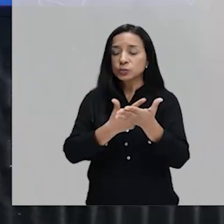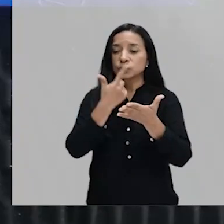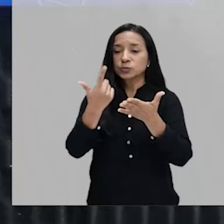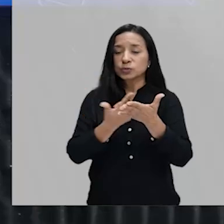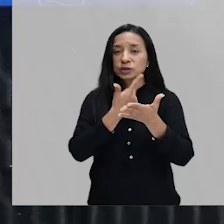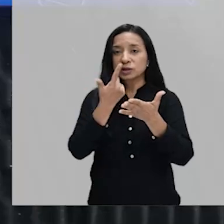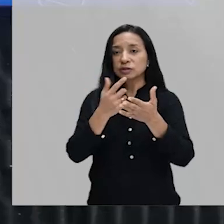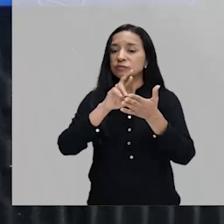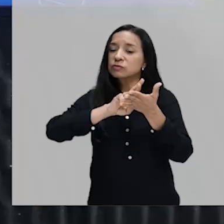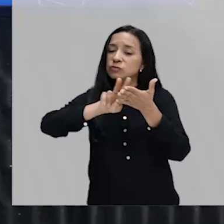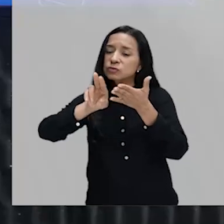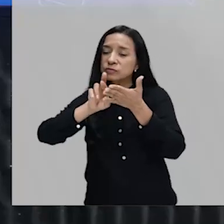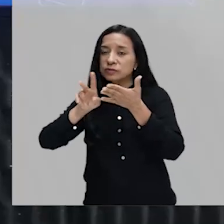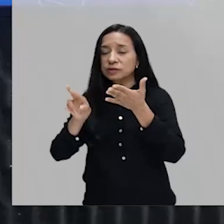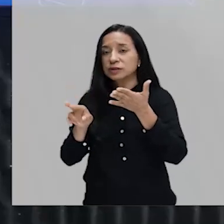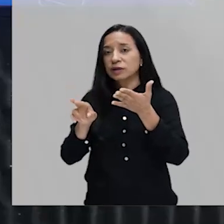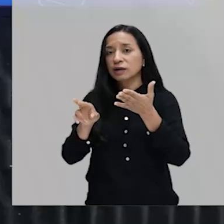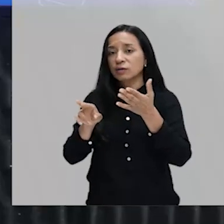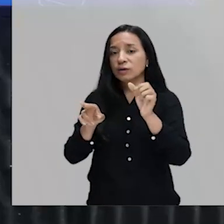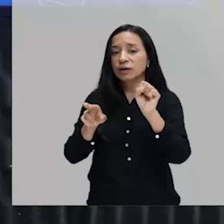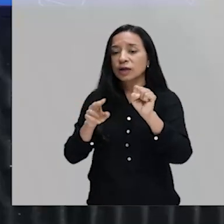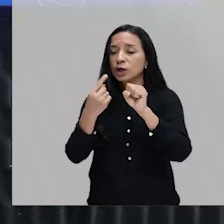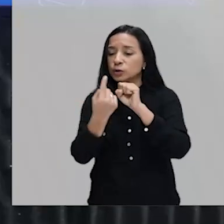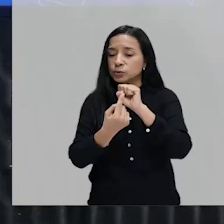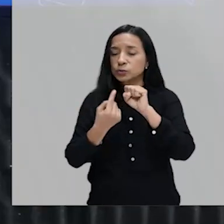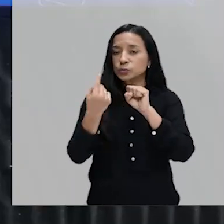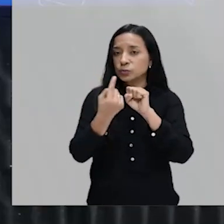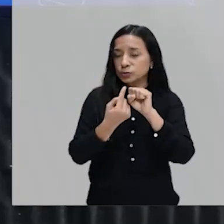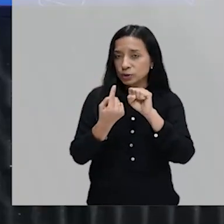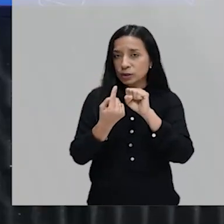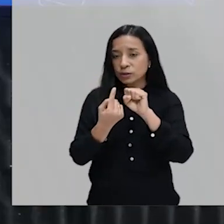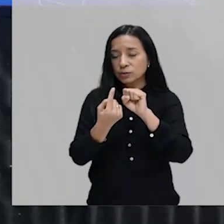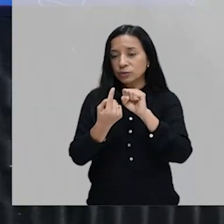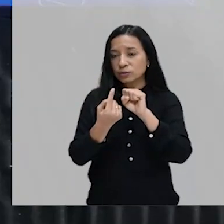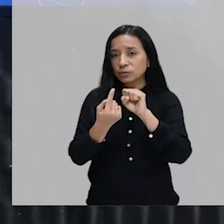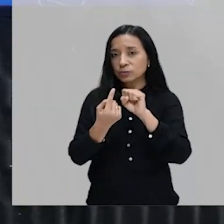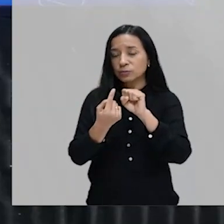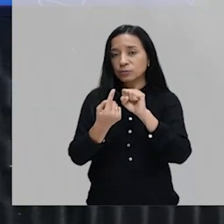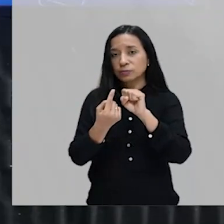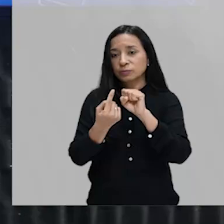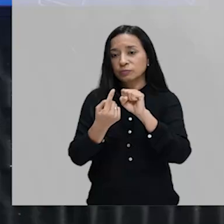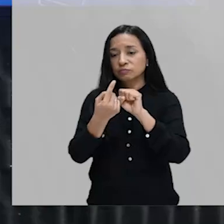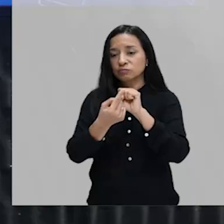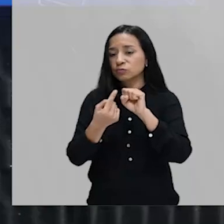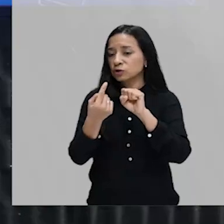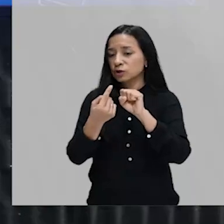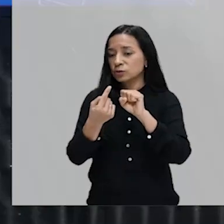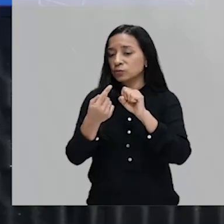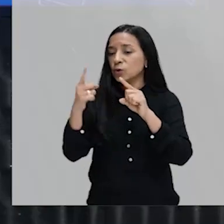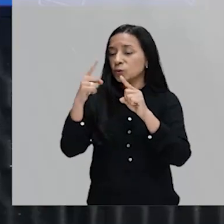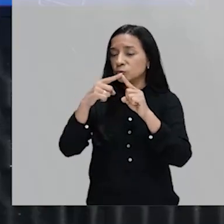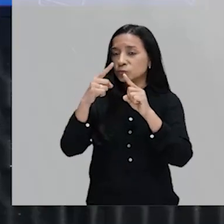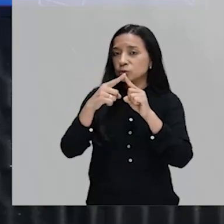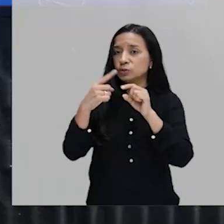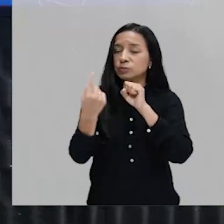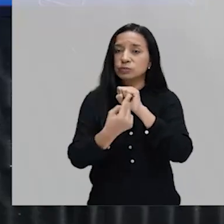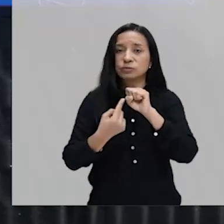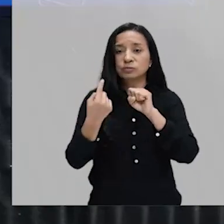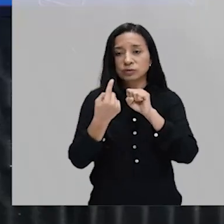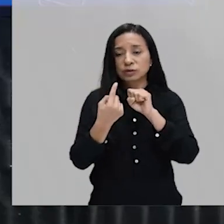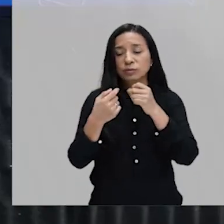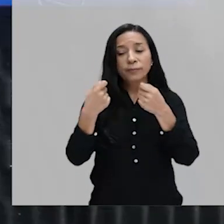vocês e diferenciar sujeito desinencial, sujeito oculto, de sujeito indeterminado. Não